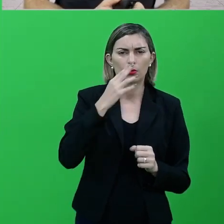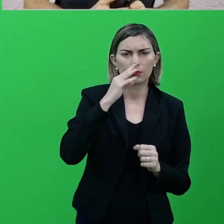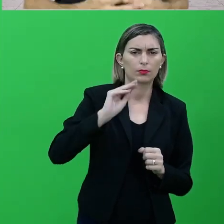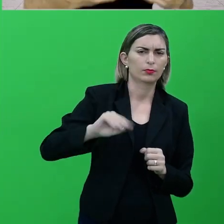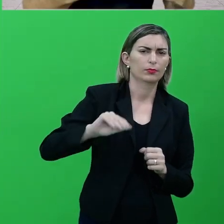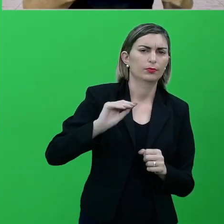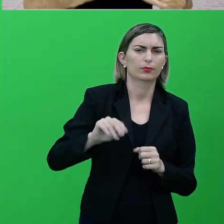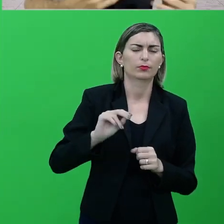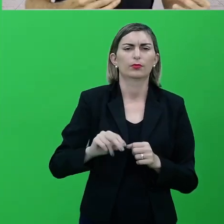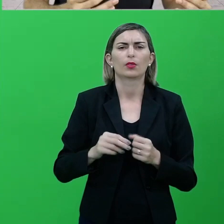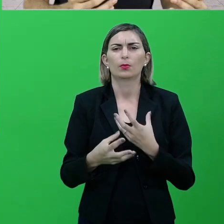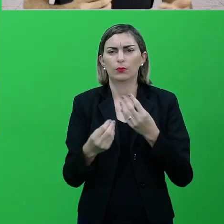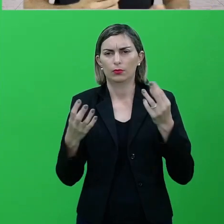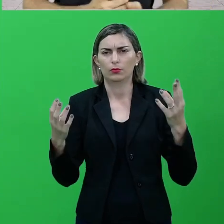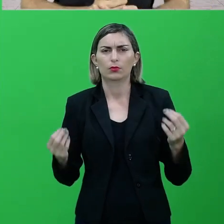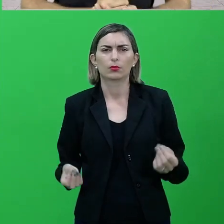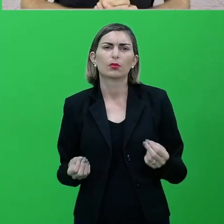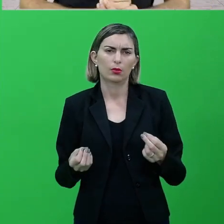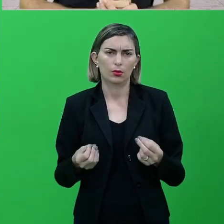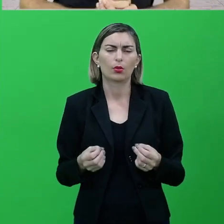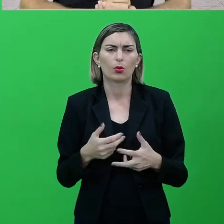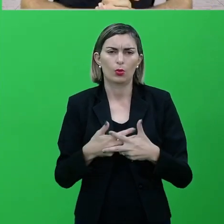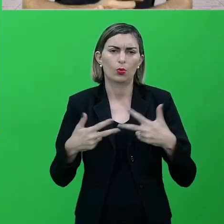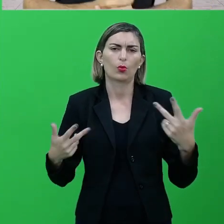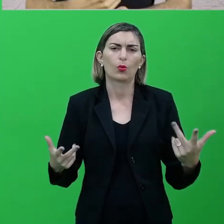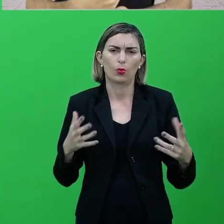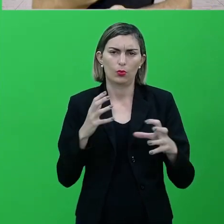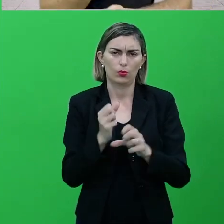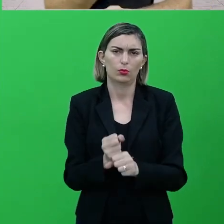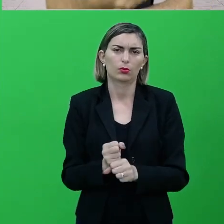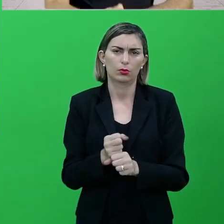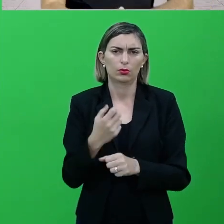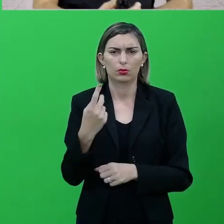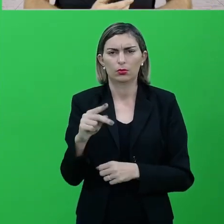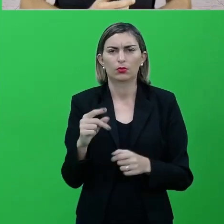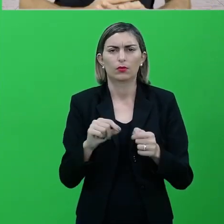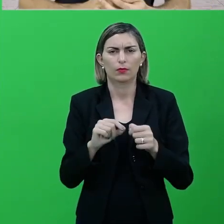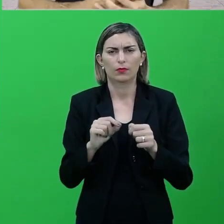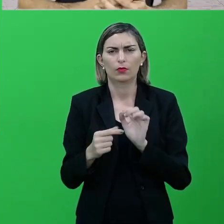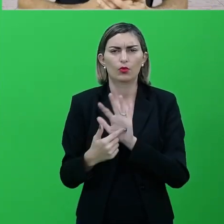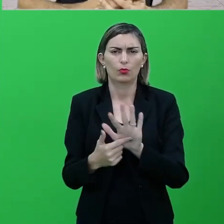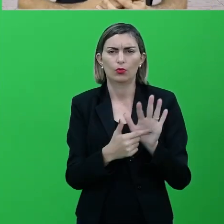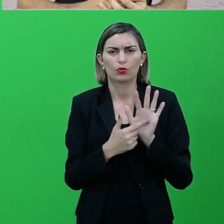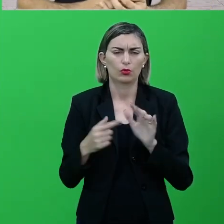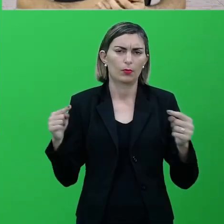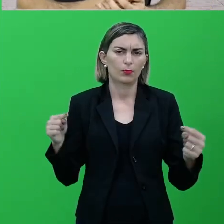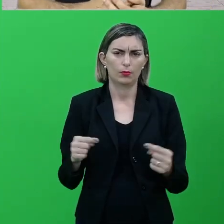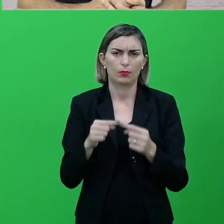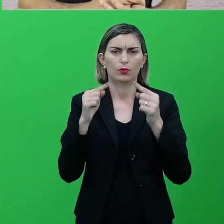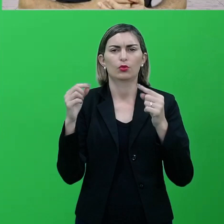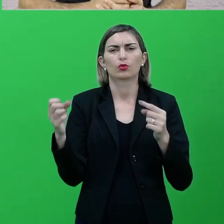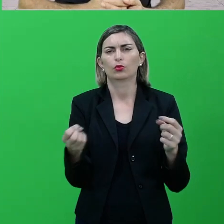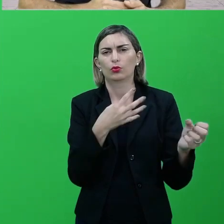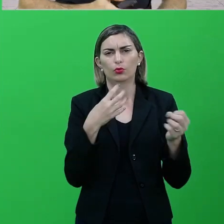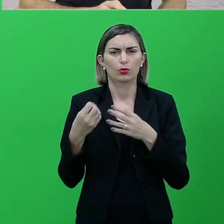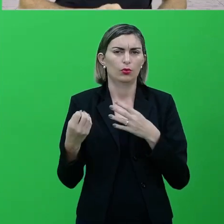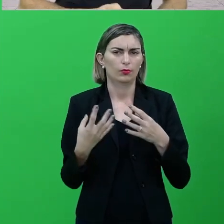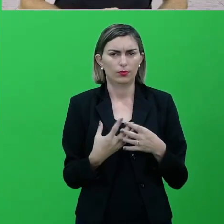caráter, muitas vezes predominantemente qualitativo, daquilo que vai revelar o quão impactante uma inovação está sendo.